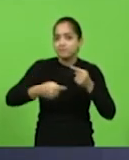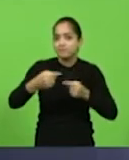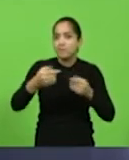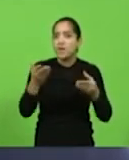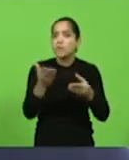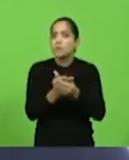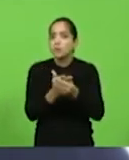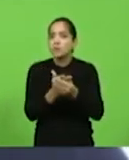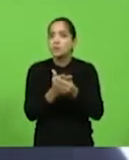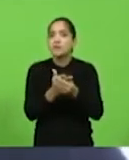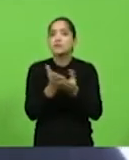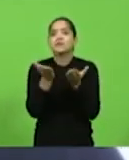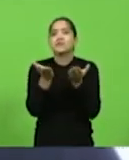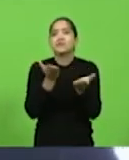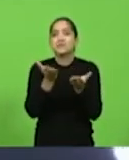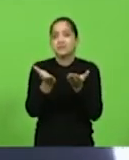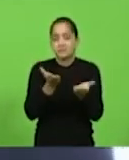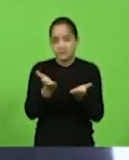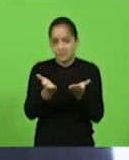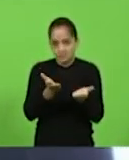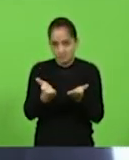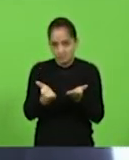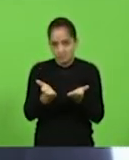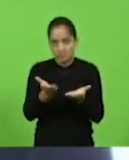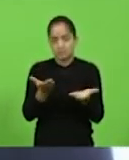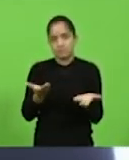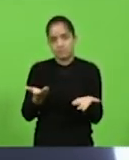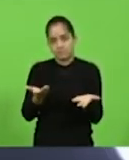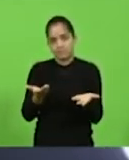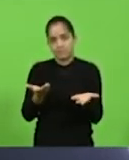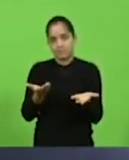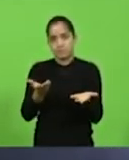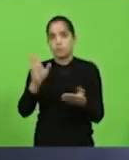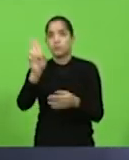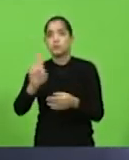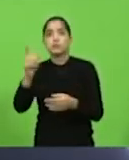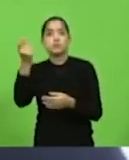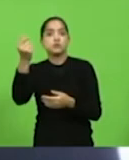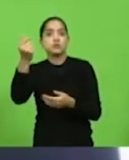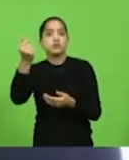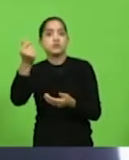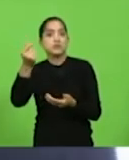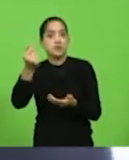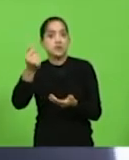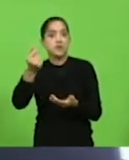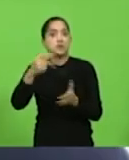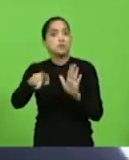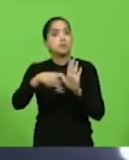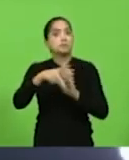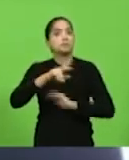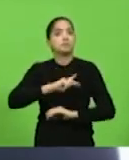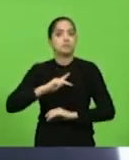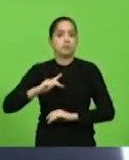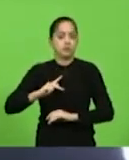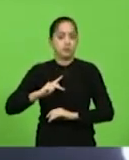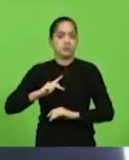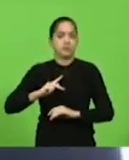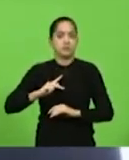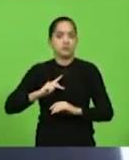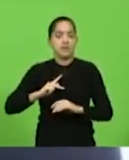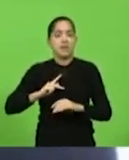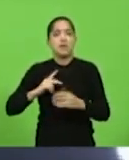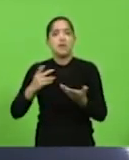de licitação utilizando verba pública. A pergunta aqui é o seguinte, ele usou